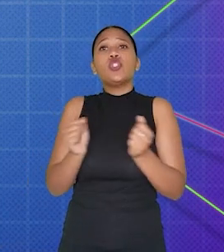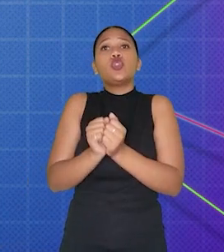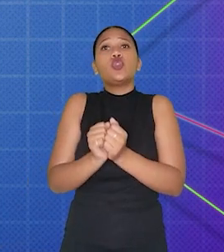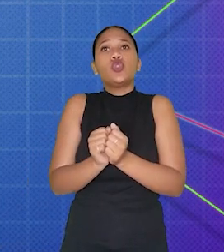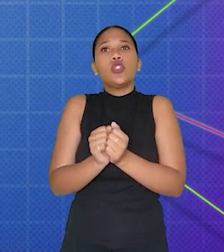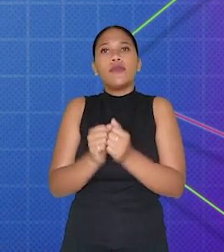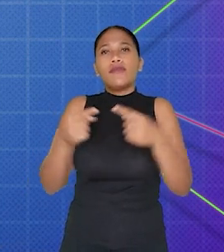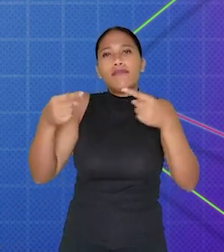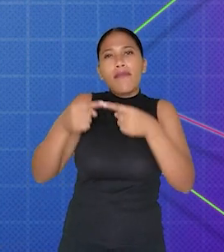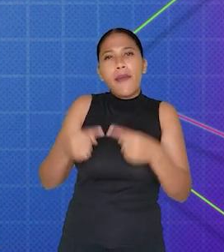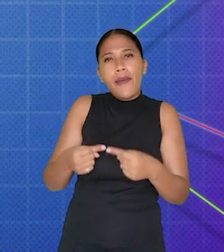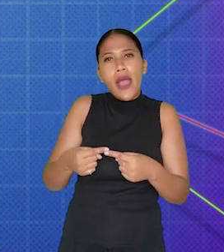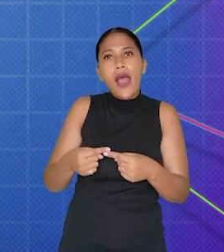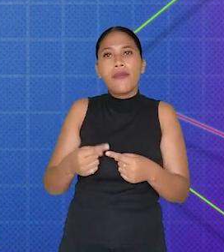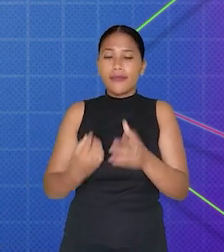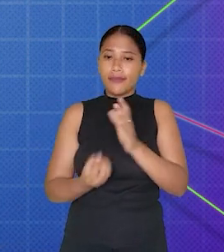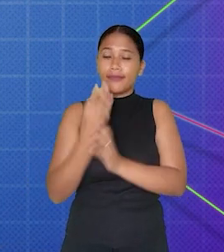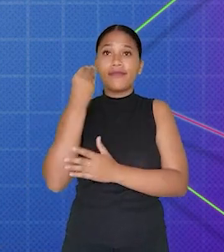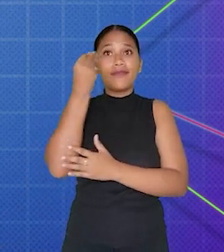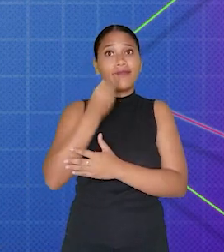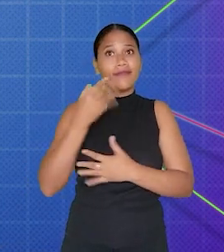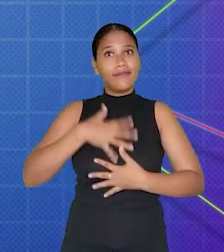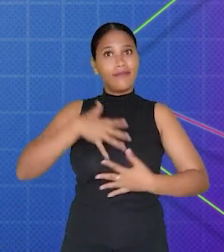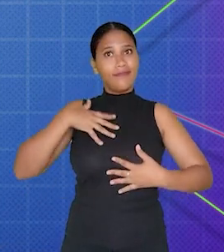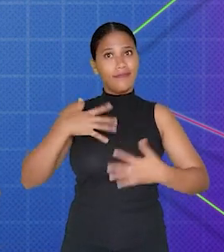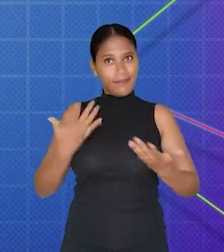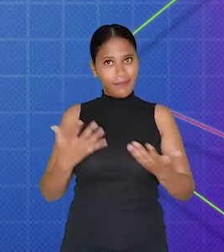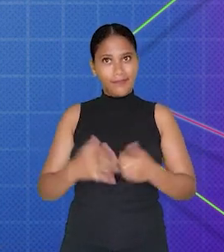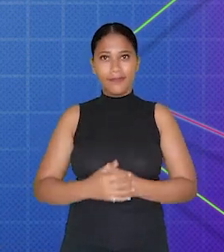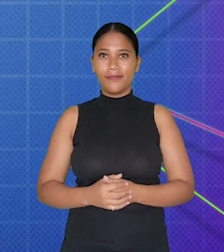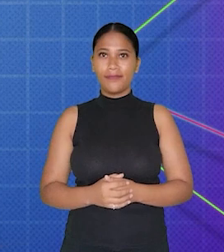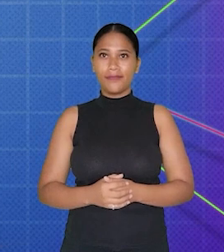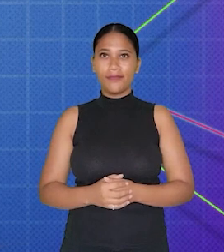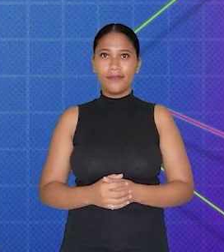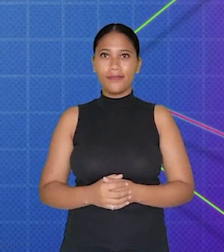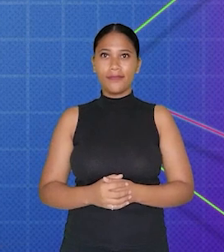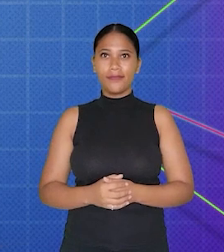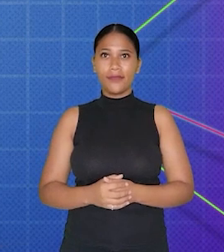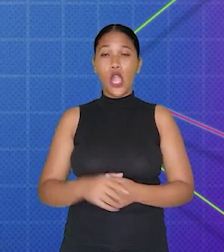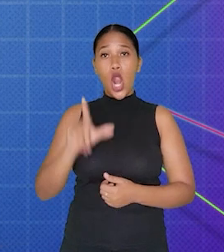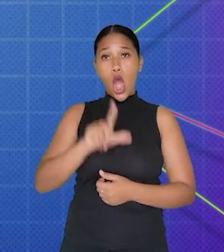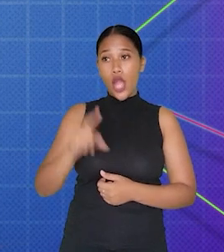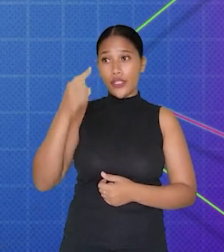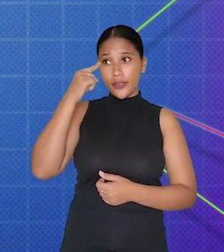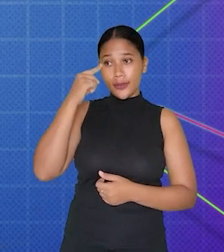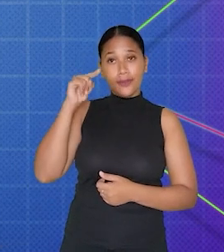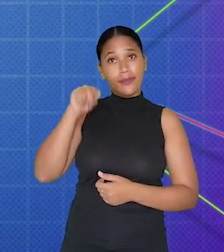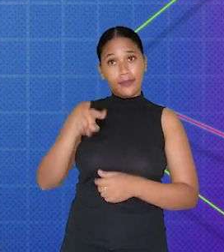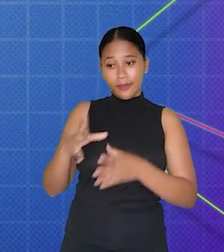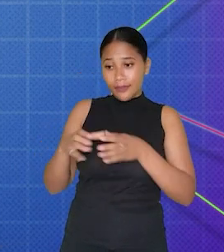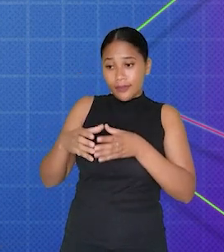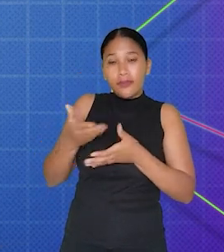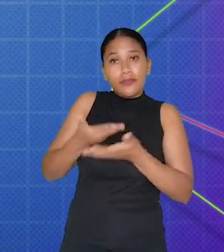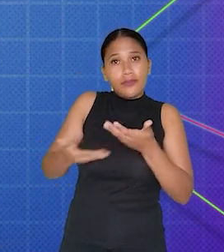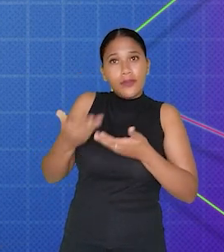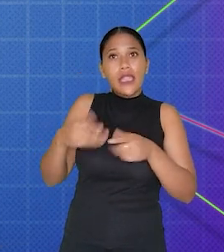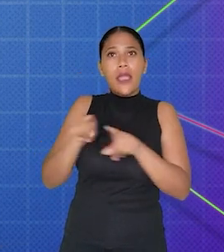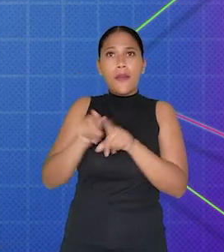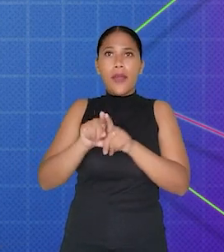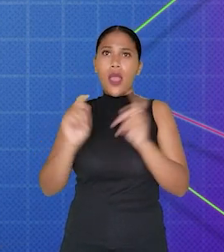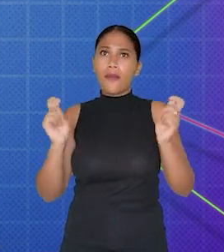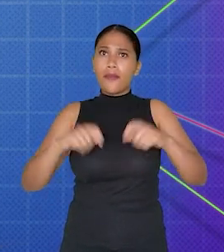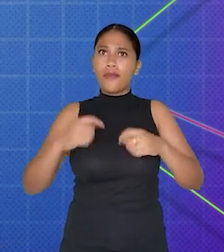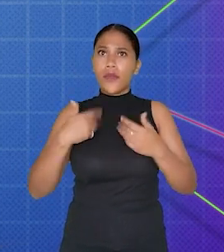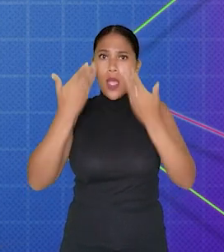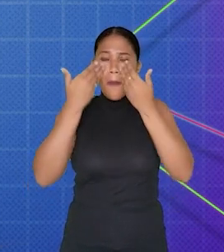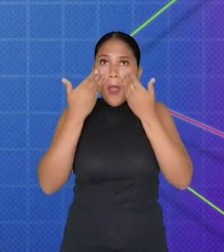devem trabalhar juntas de maneira harmoniosa para criar uma experiência de jogo satisfatória e imersiva. A lógica interna deve também levar em